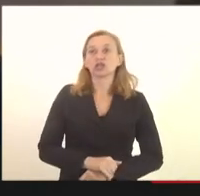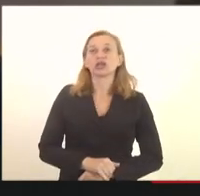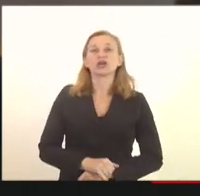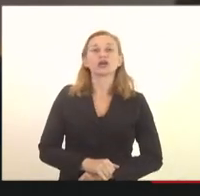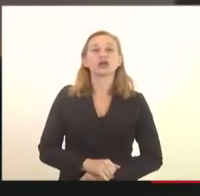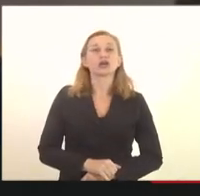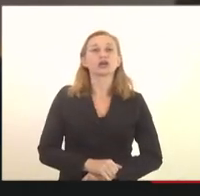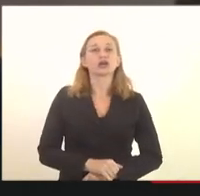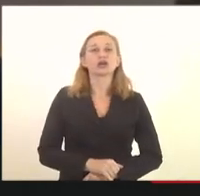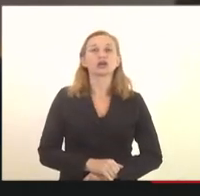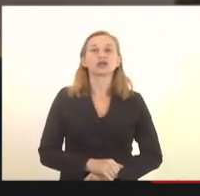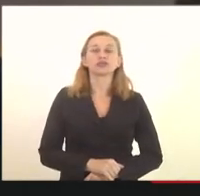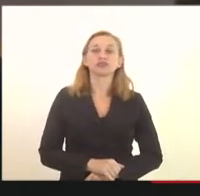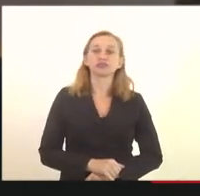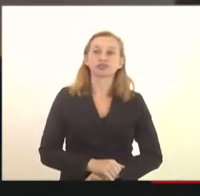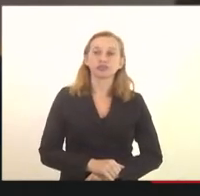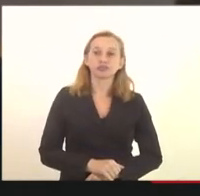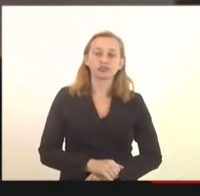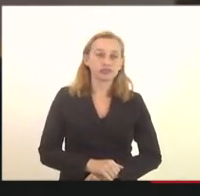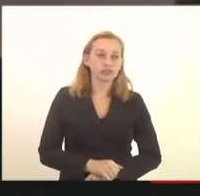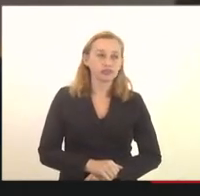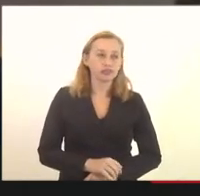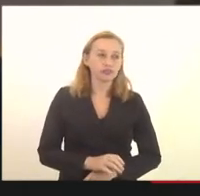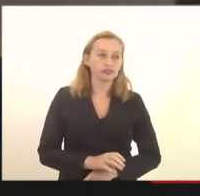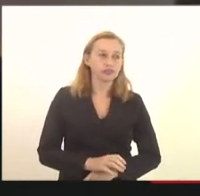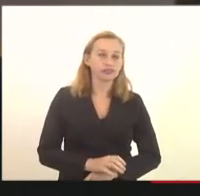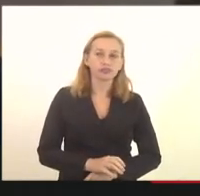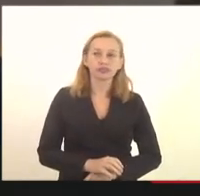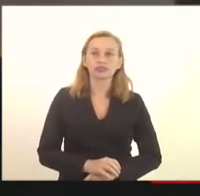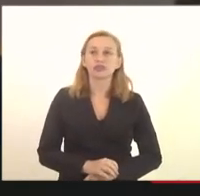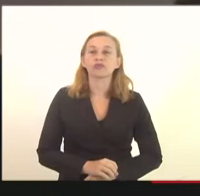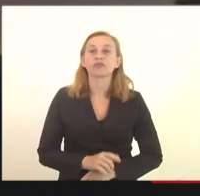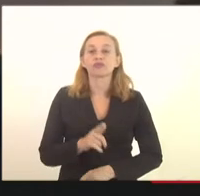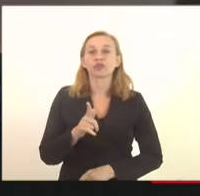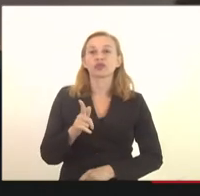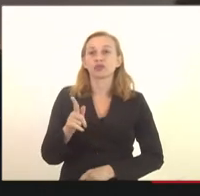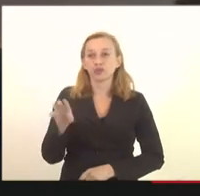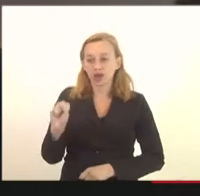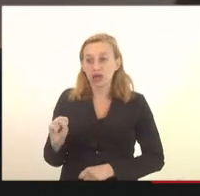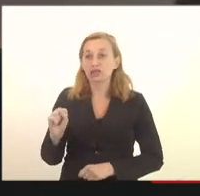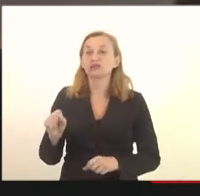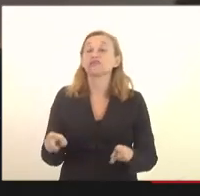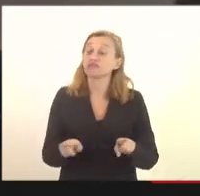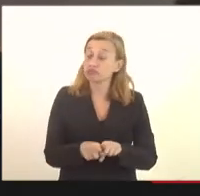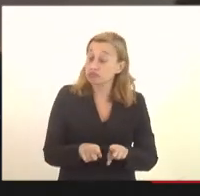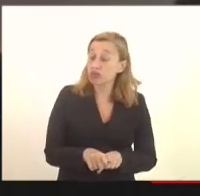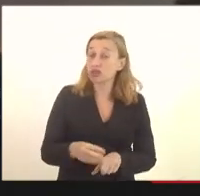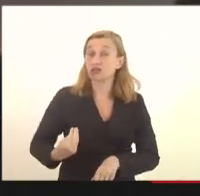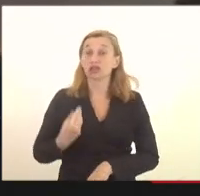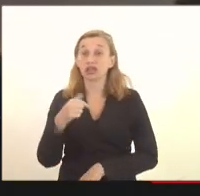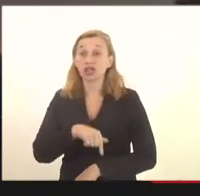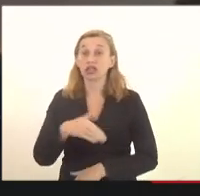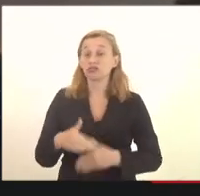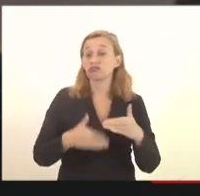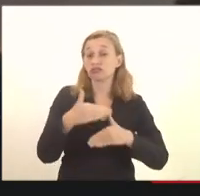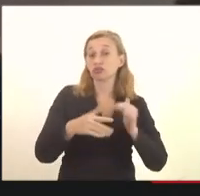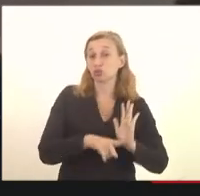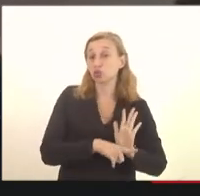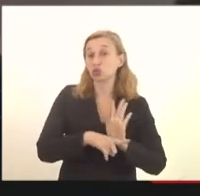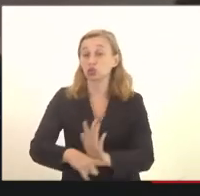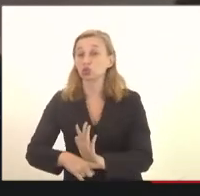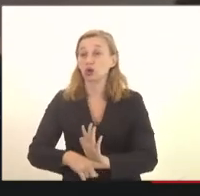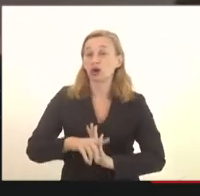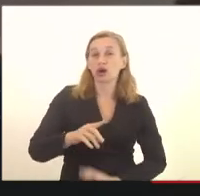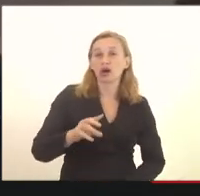energia elétrica, a partir de usando o gás natural como consumo básico, mas nós também vamos estar aqui ajudando a desenvolver e aproveitar os